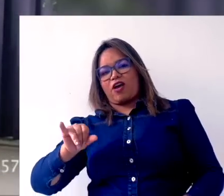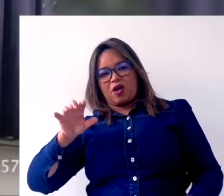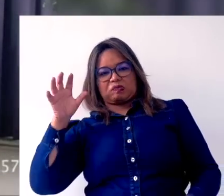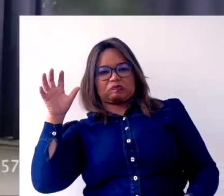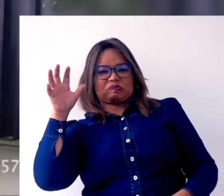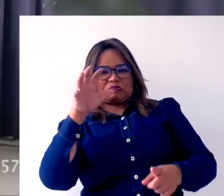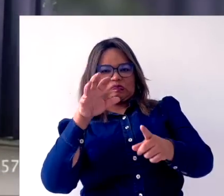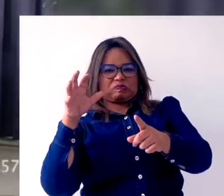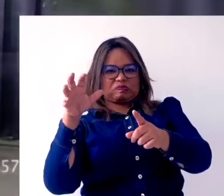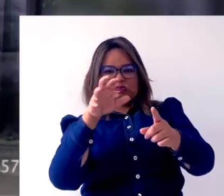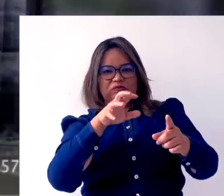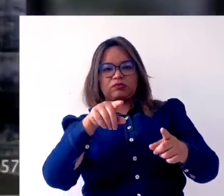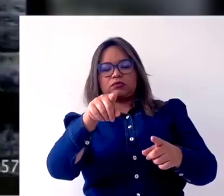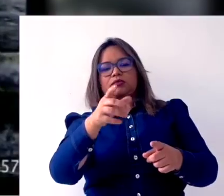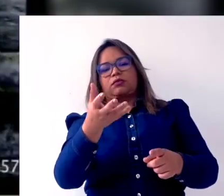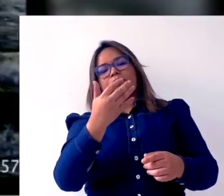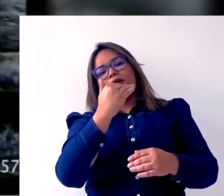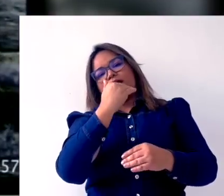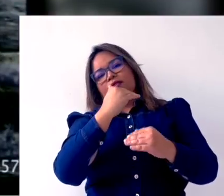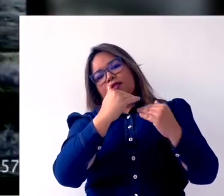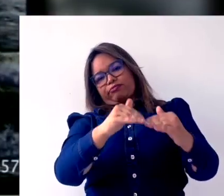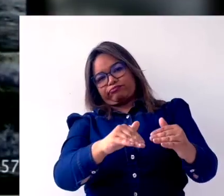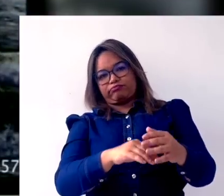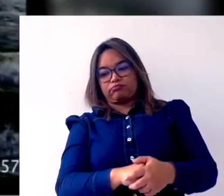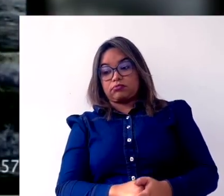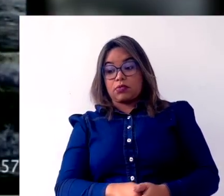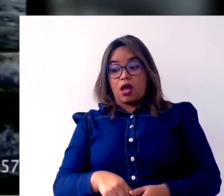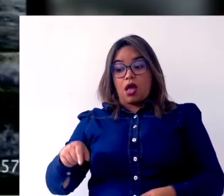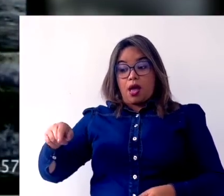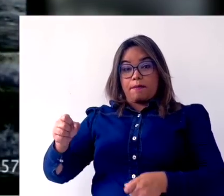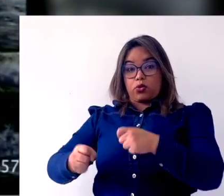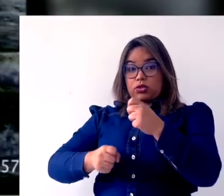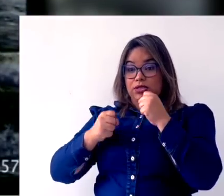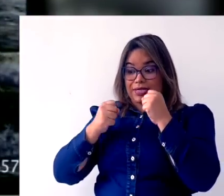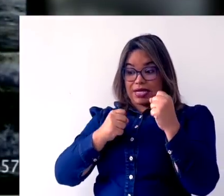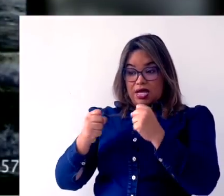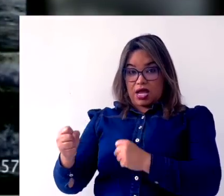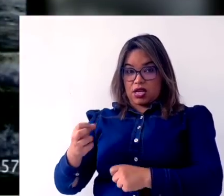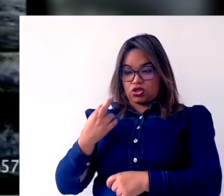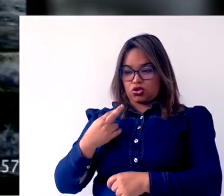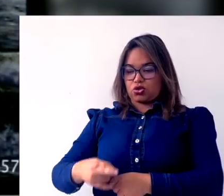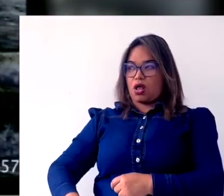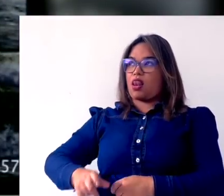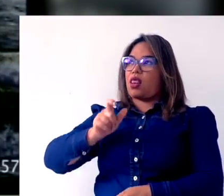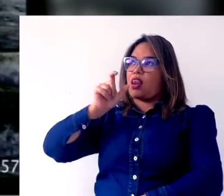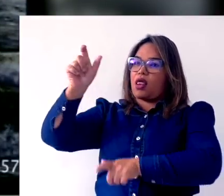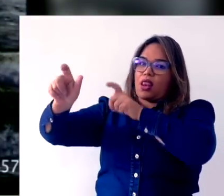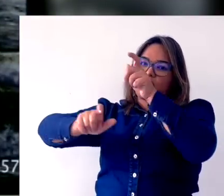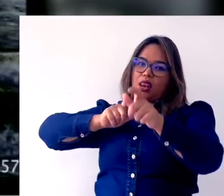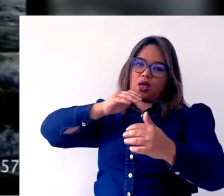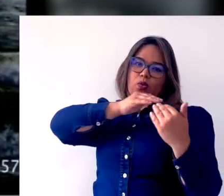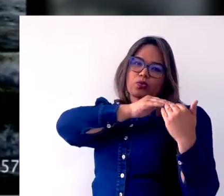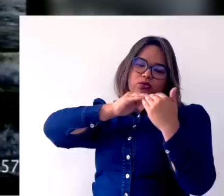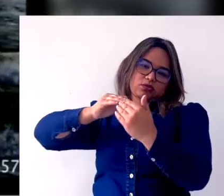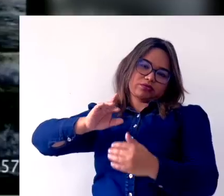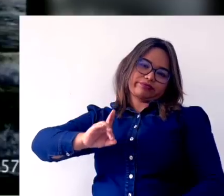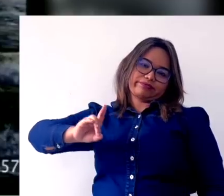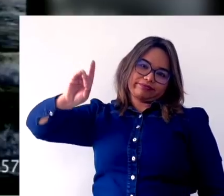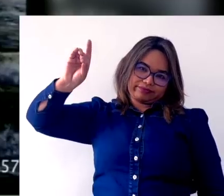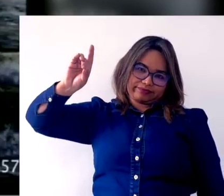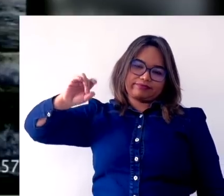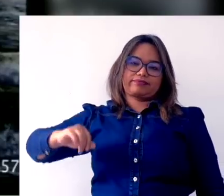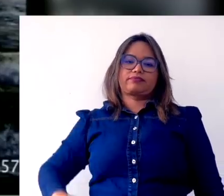Provavelmente. E abriu a sua boca em blasfêmia contra Deus, para blasfemar contra o seu nome e o